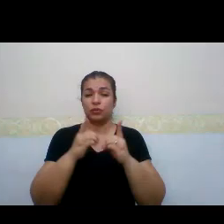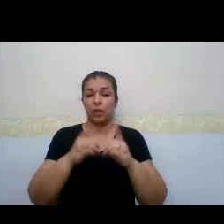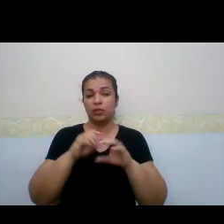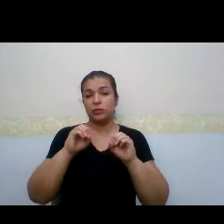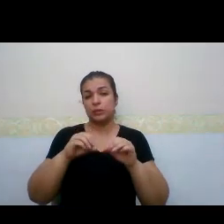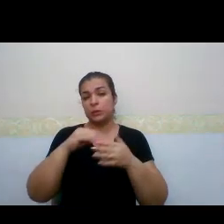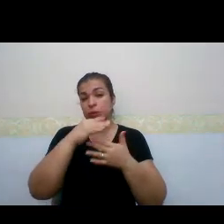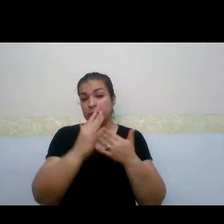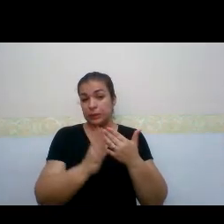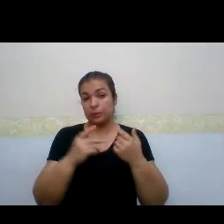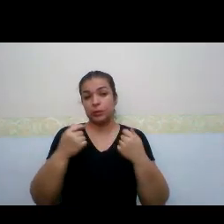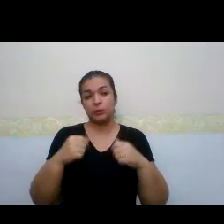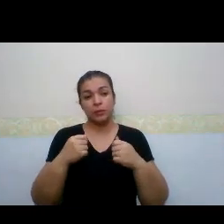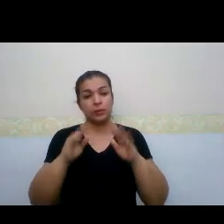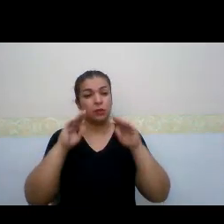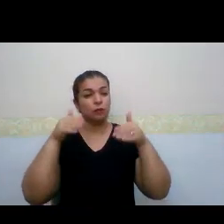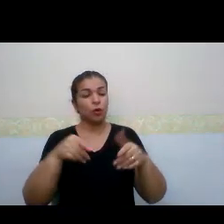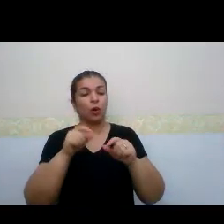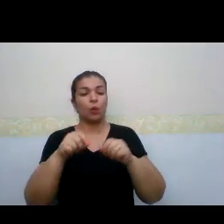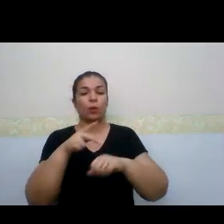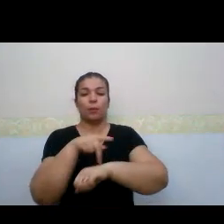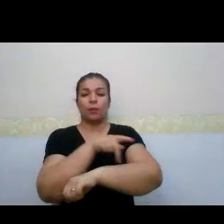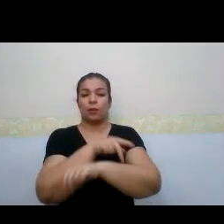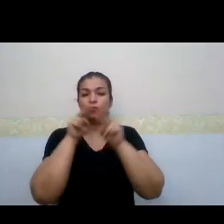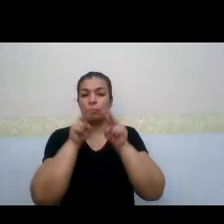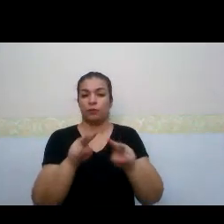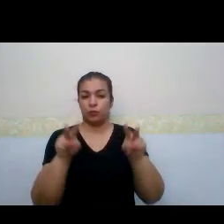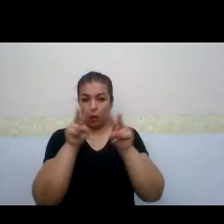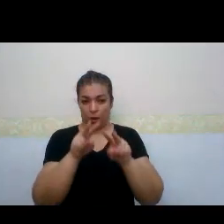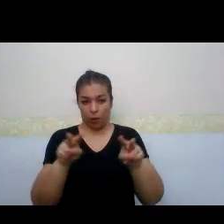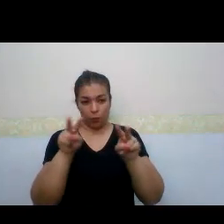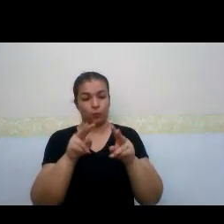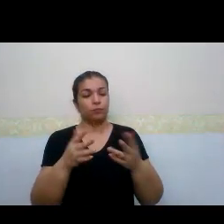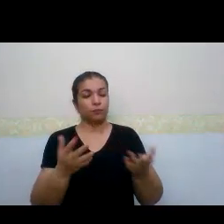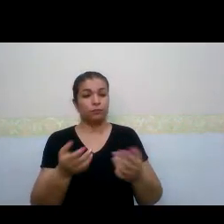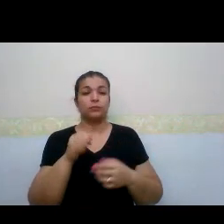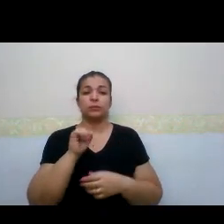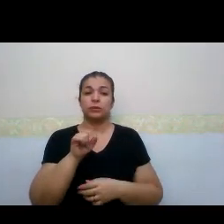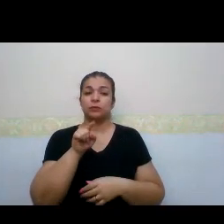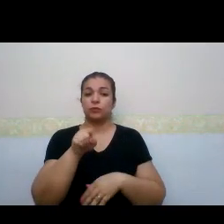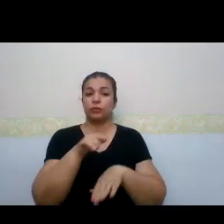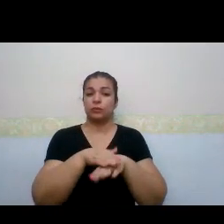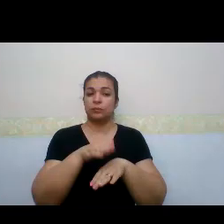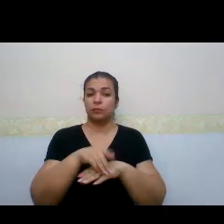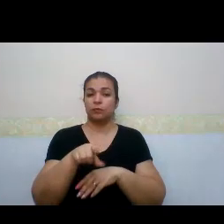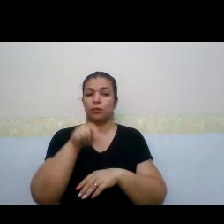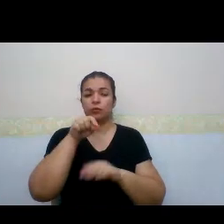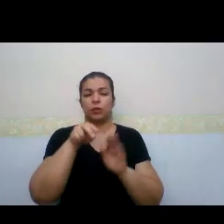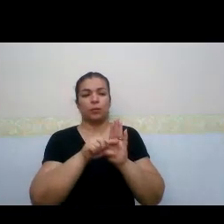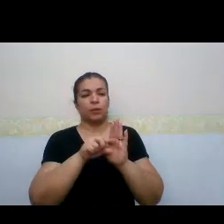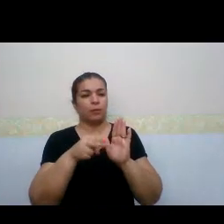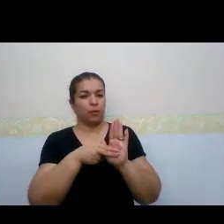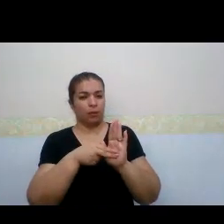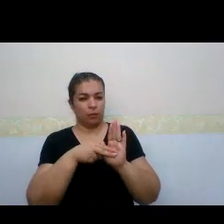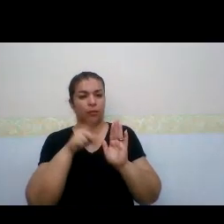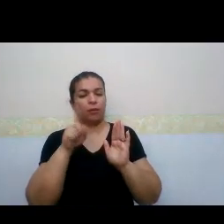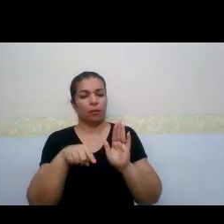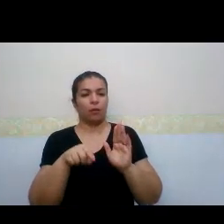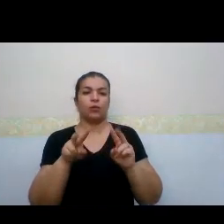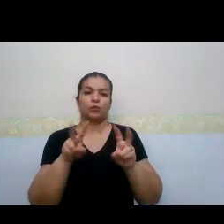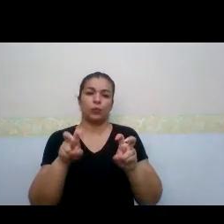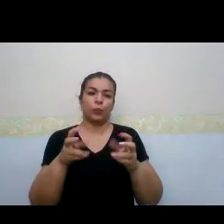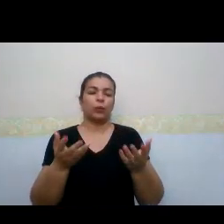deve priorizar a pedagogia visual. Então, se você vai escolher fazer uma ementa para a questão